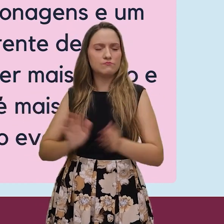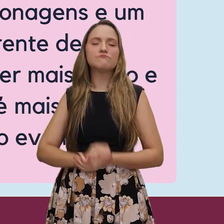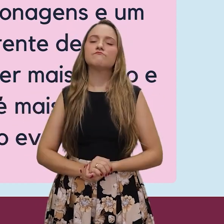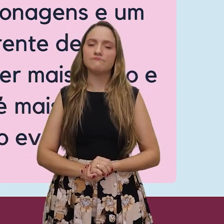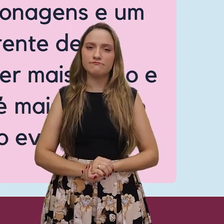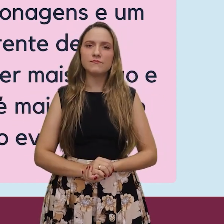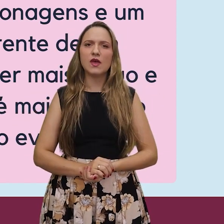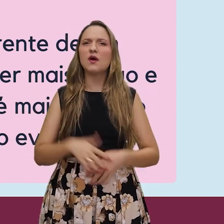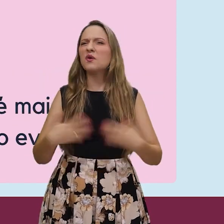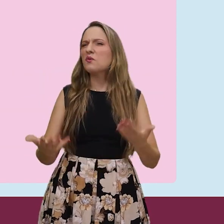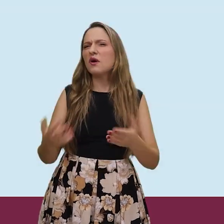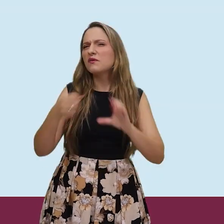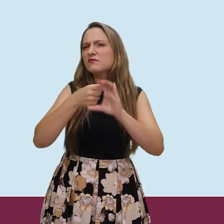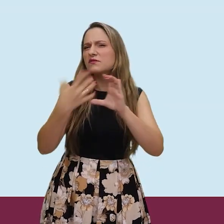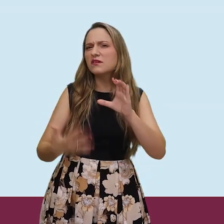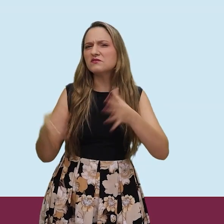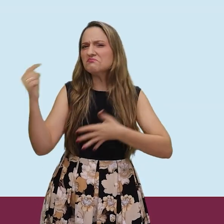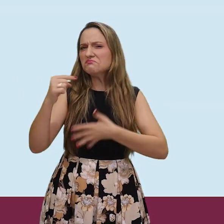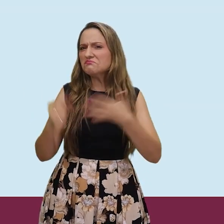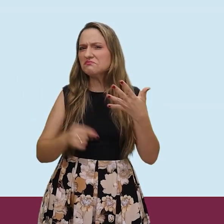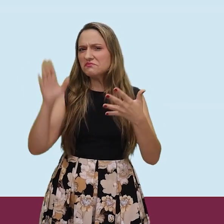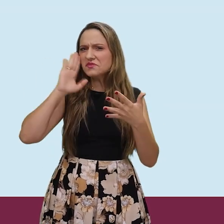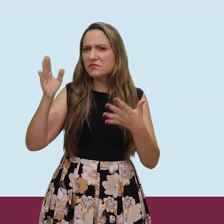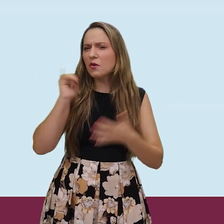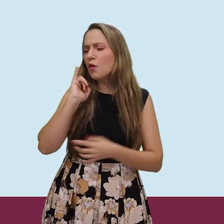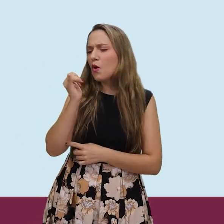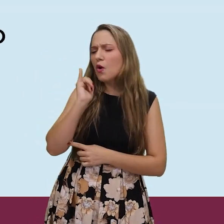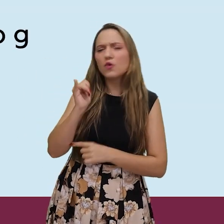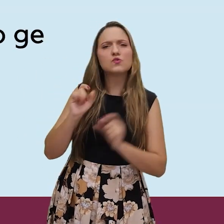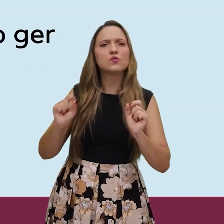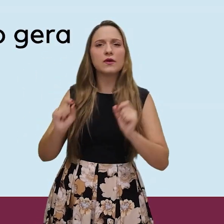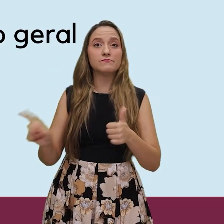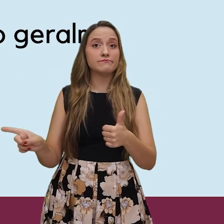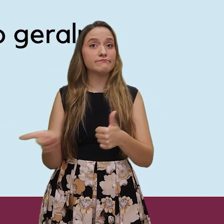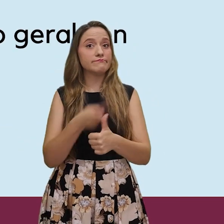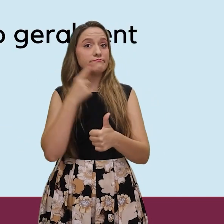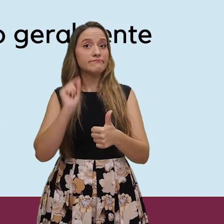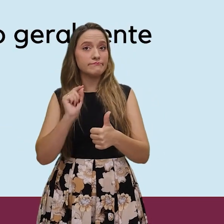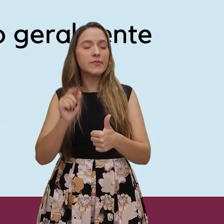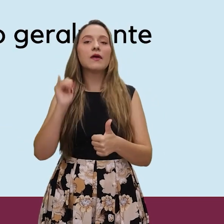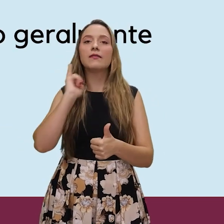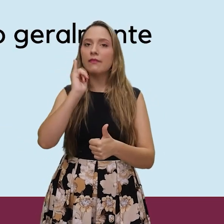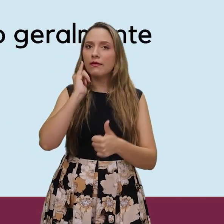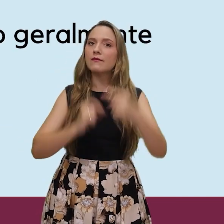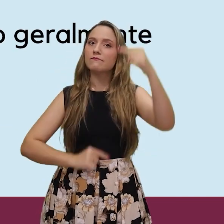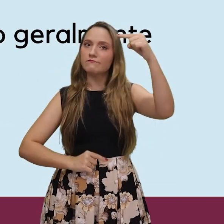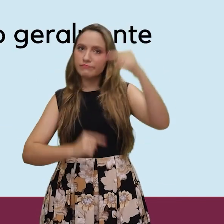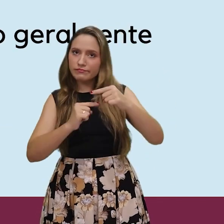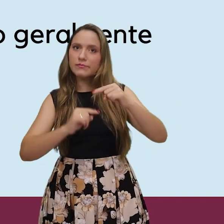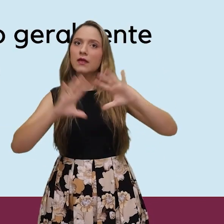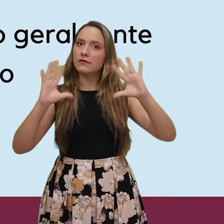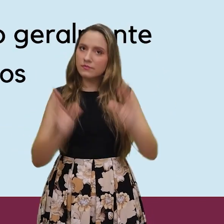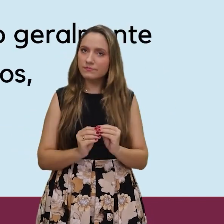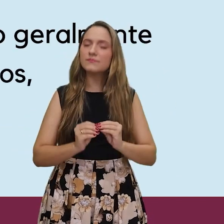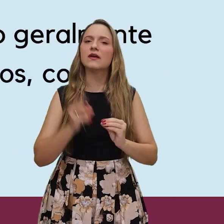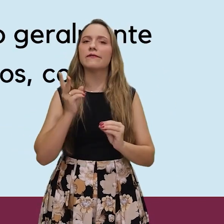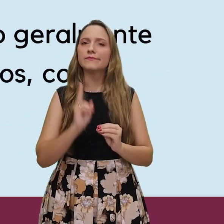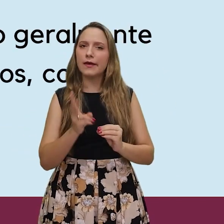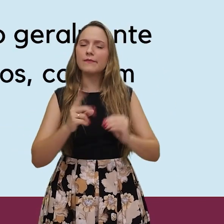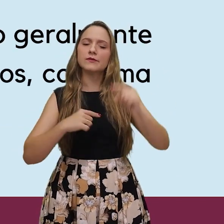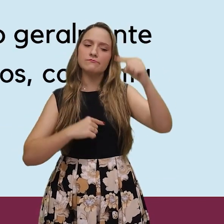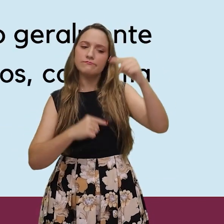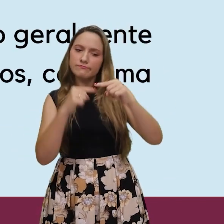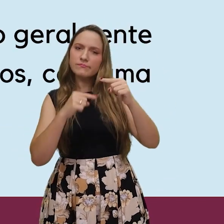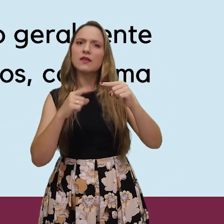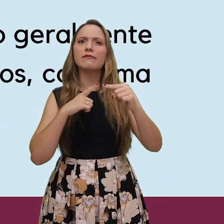situação. E quais são as características principais de um conto? Primeira é a narrativa concisa. Os contos são